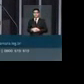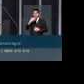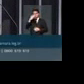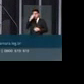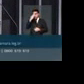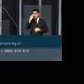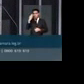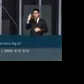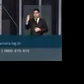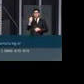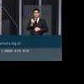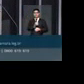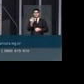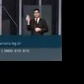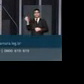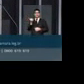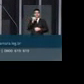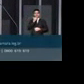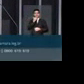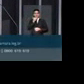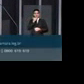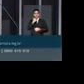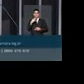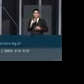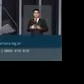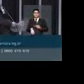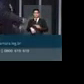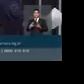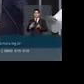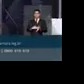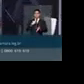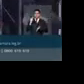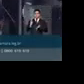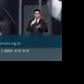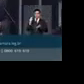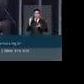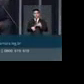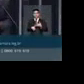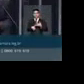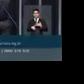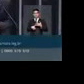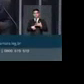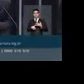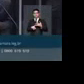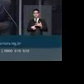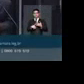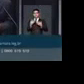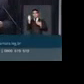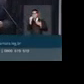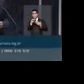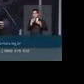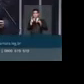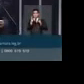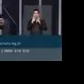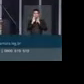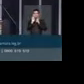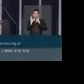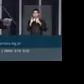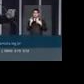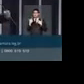aos inúmeros telefonemas, às mensagens, às postagens no Facebook que